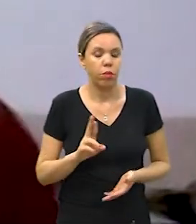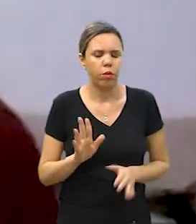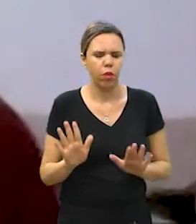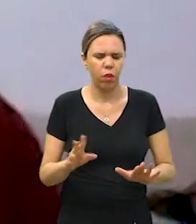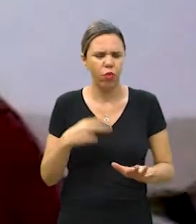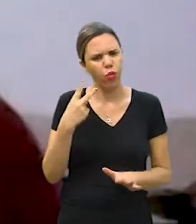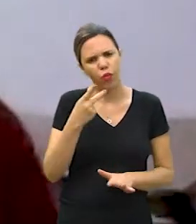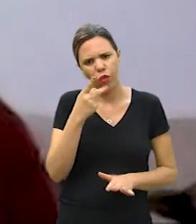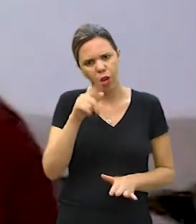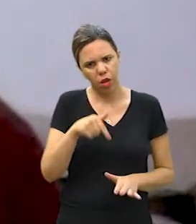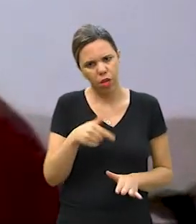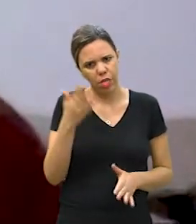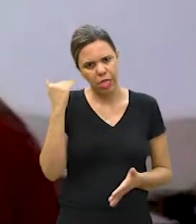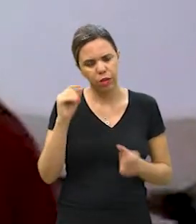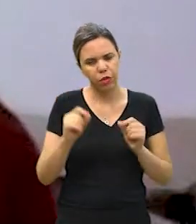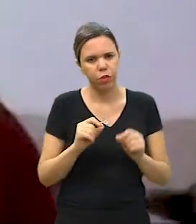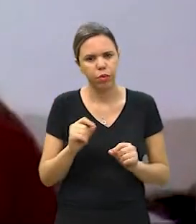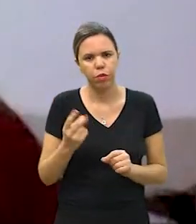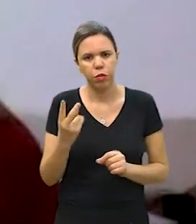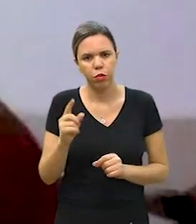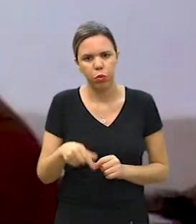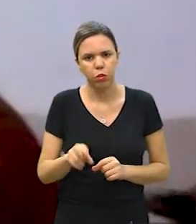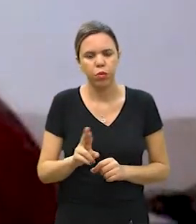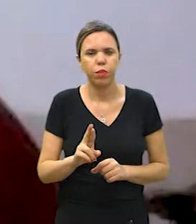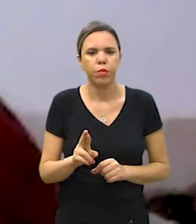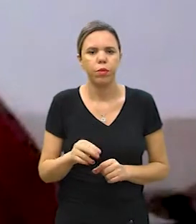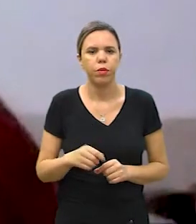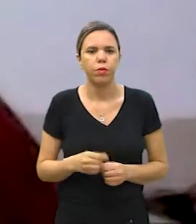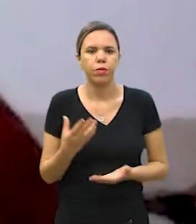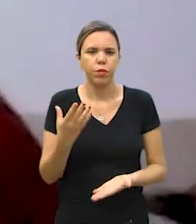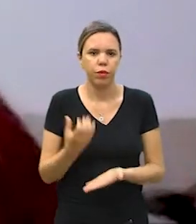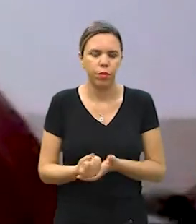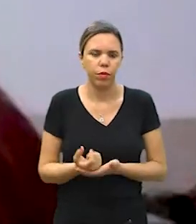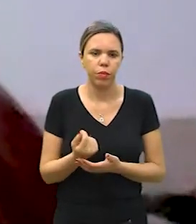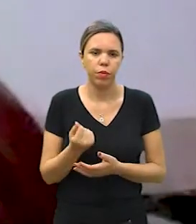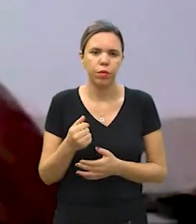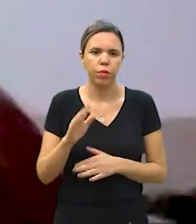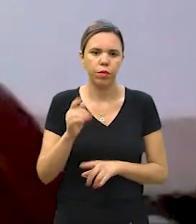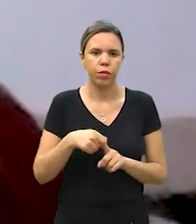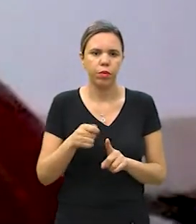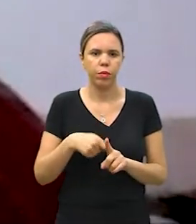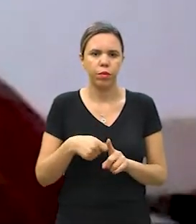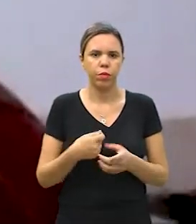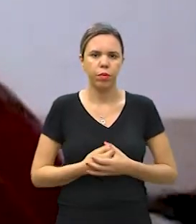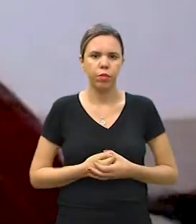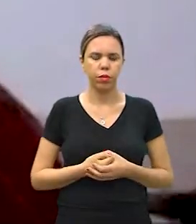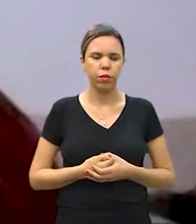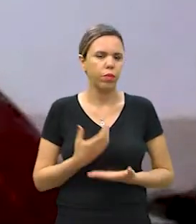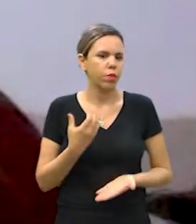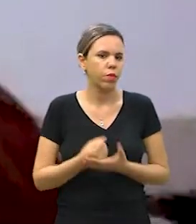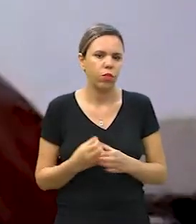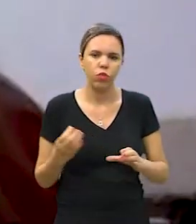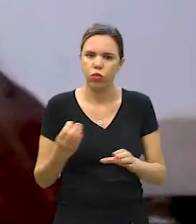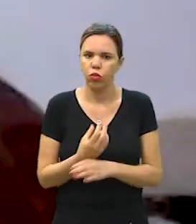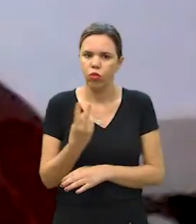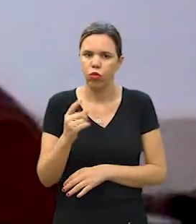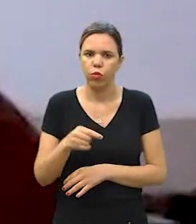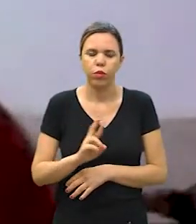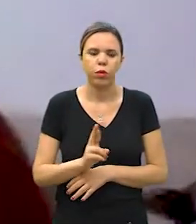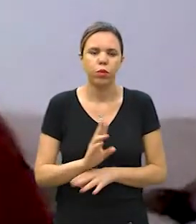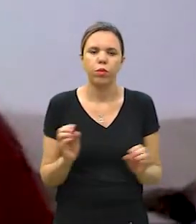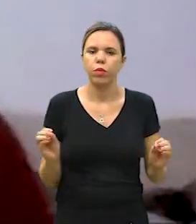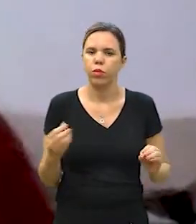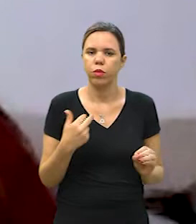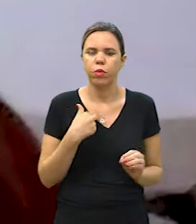E o vereador, né, deve saber também que esse 2.000 é assim, você vai receber um pouquinho por mês, você não vai receber já os